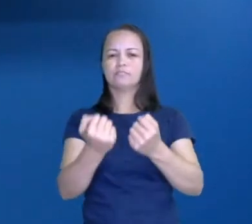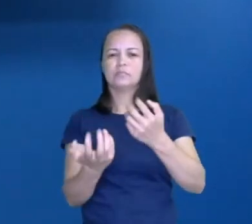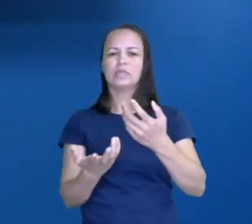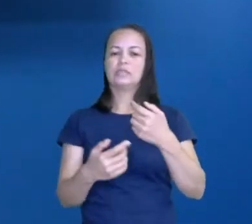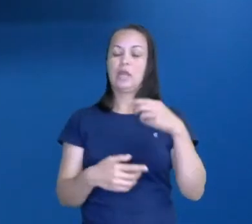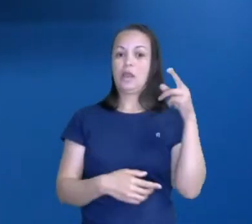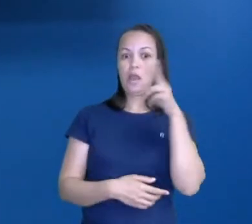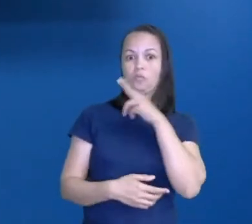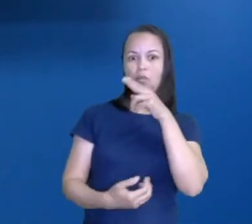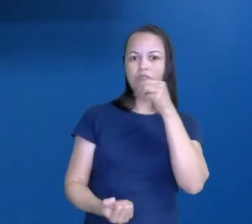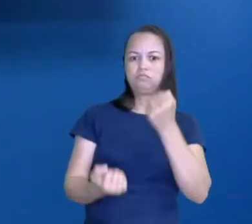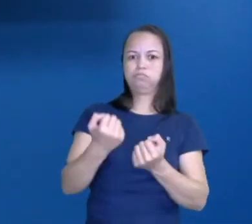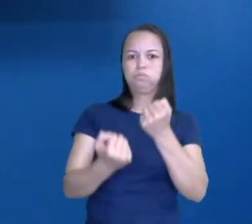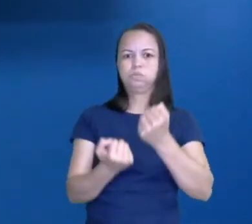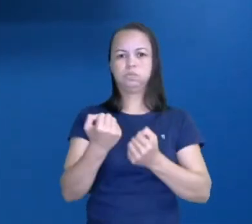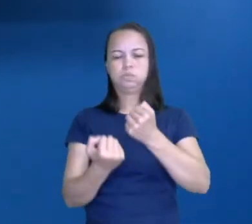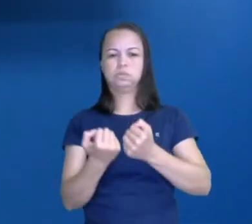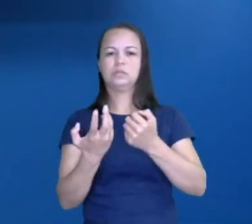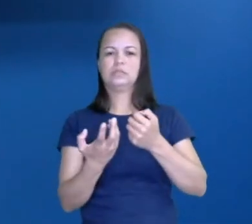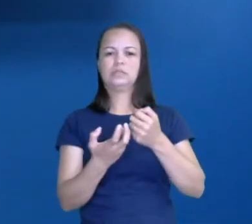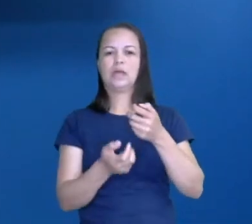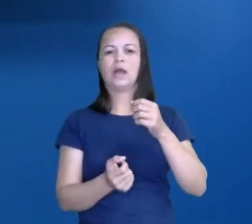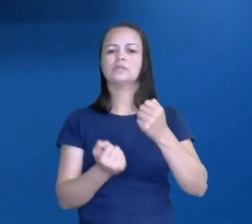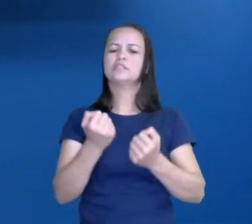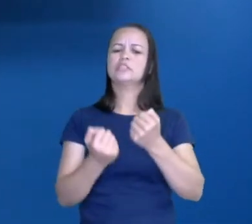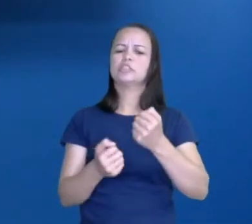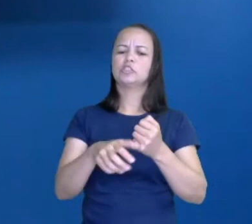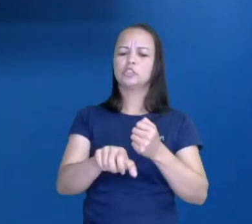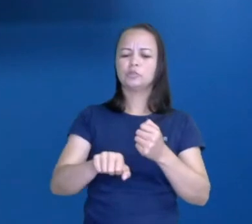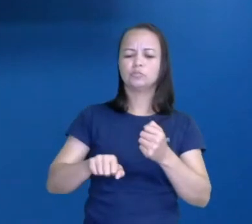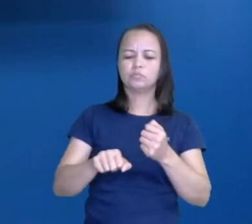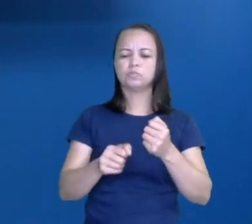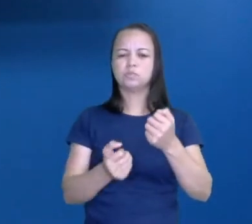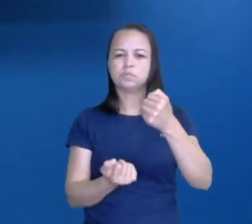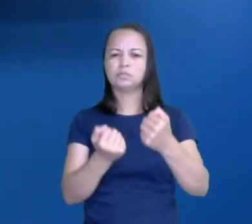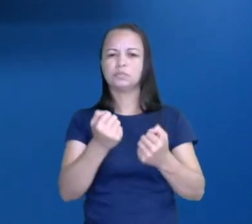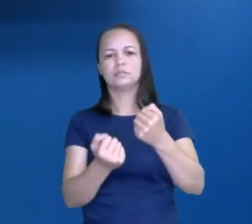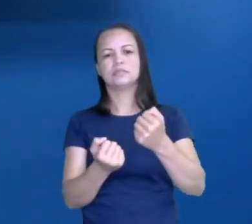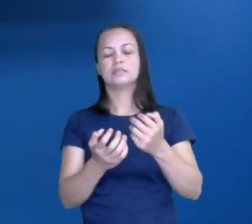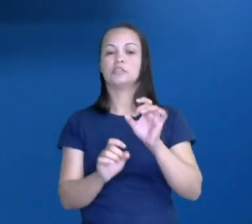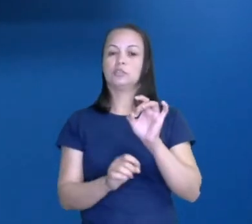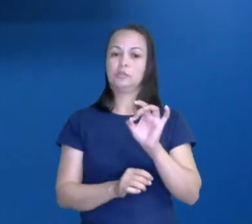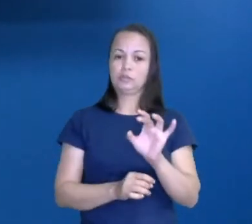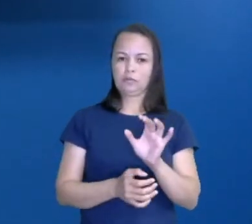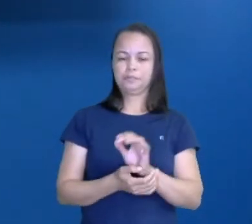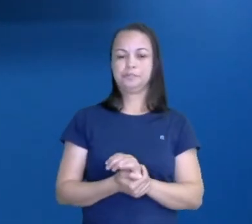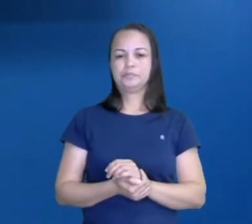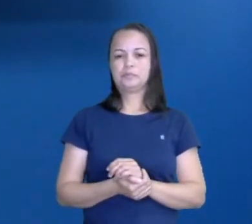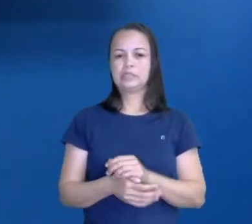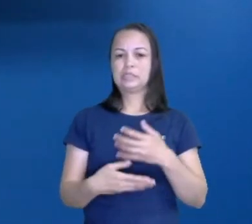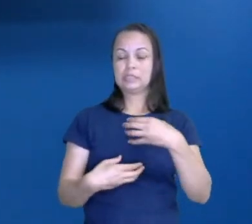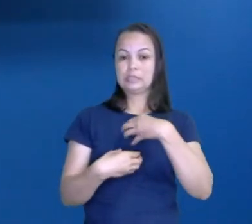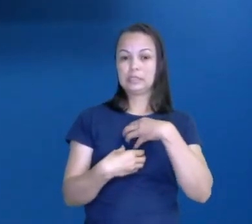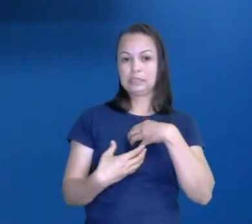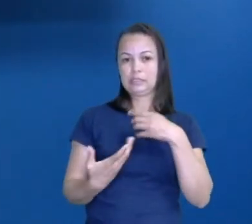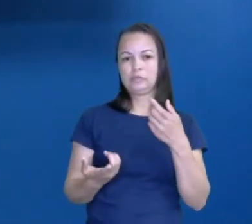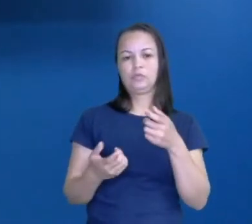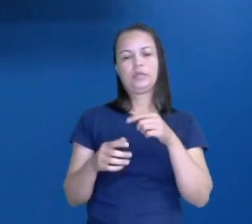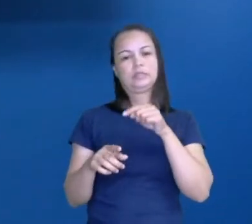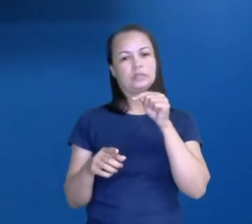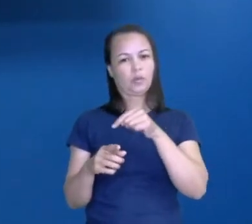alta velocidade, está puxando o carro, está dirigindo, na verdade, o carro. Então, nesse sentido, esse texto não